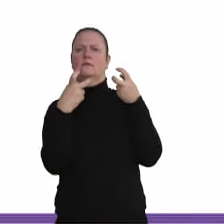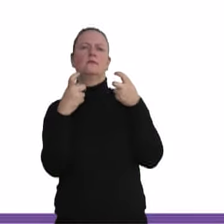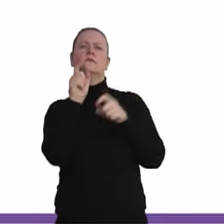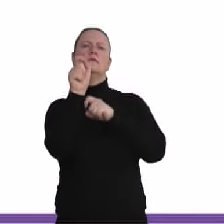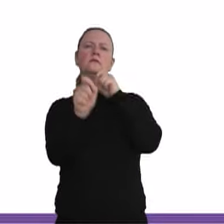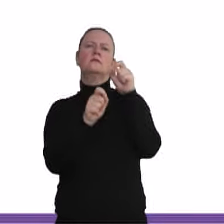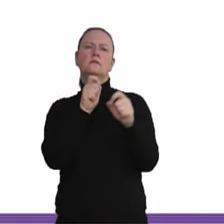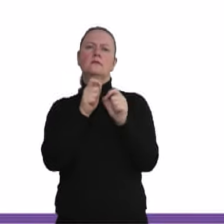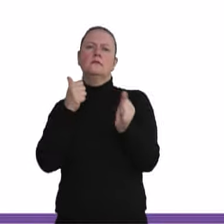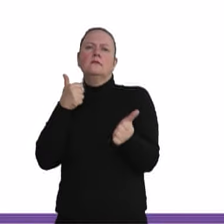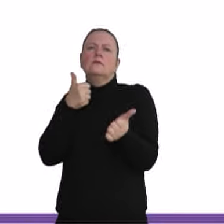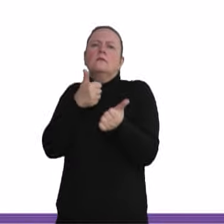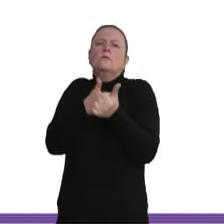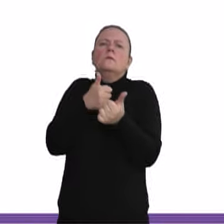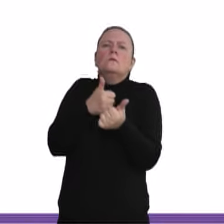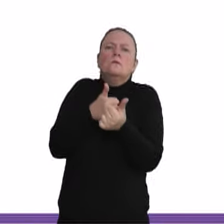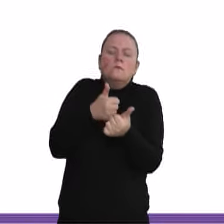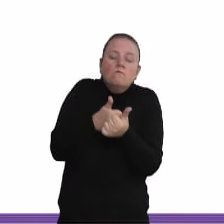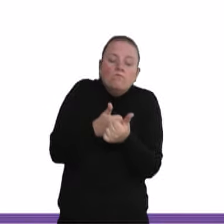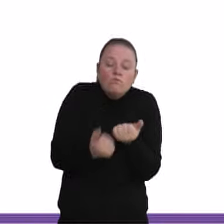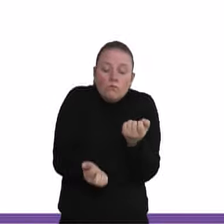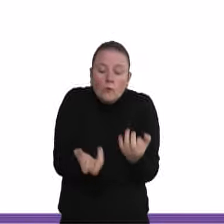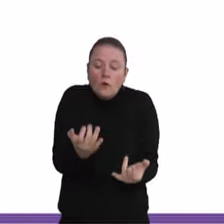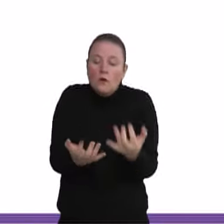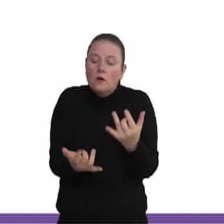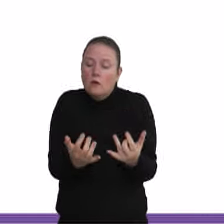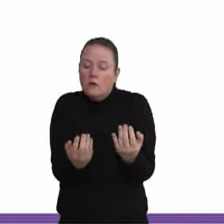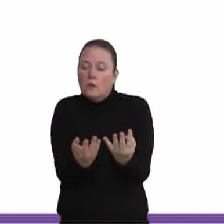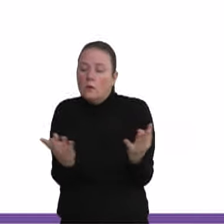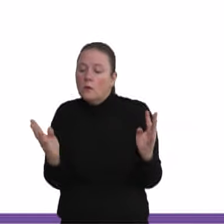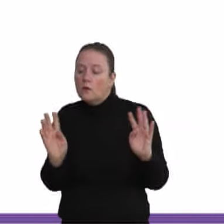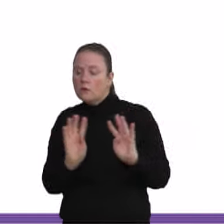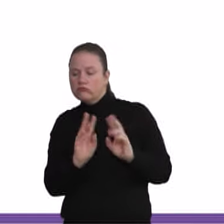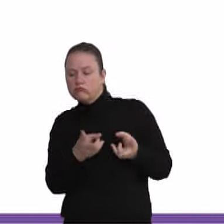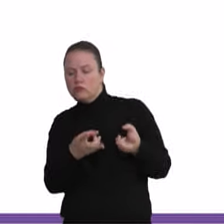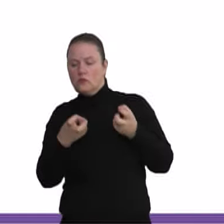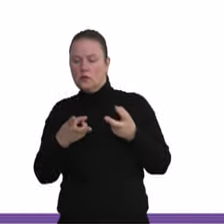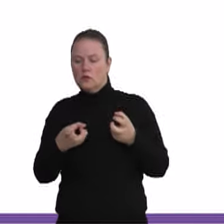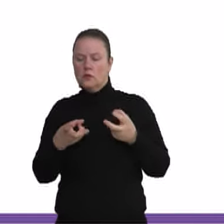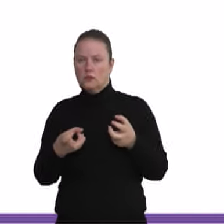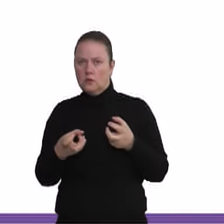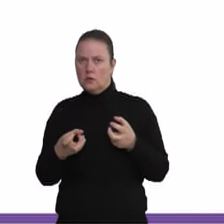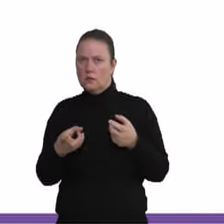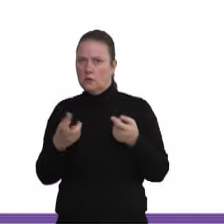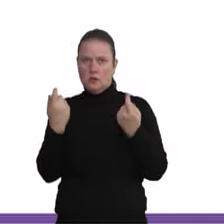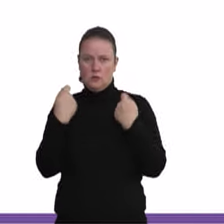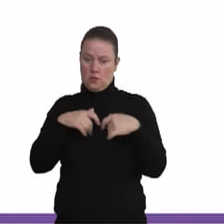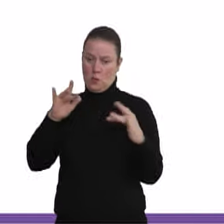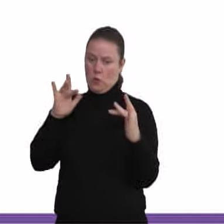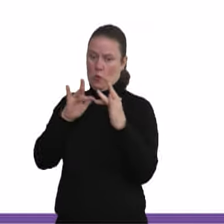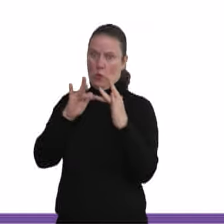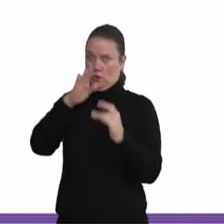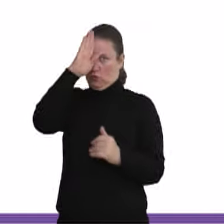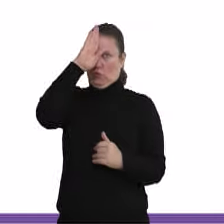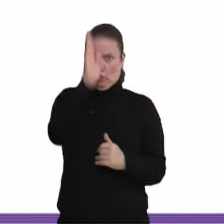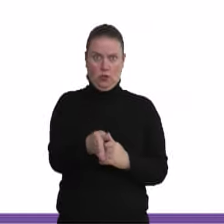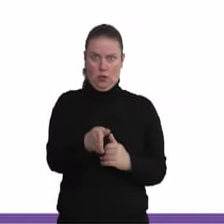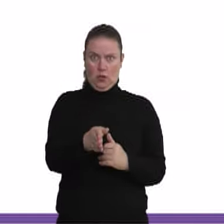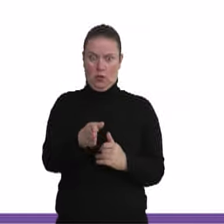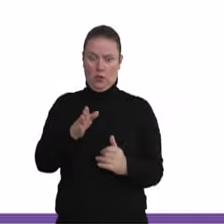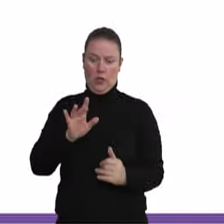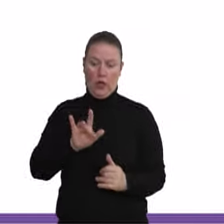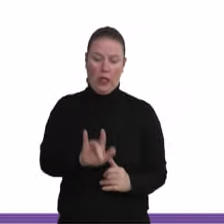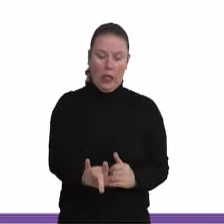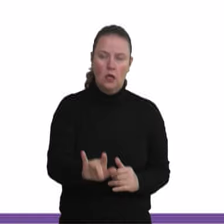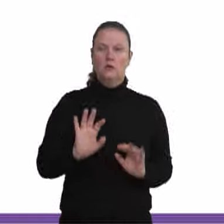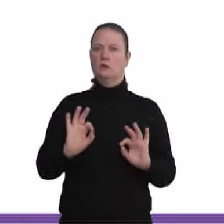nas proximidades da chama, mais lateralmente, você percebe que você não precisa ter um contato com o fogo para aquecer suas